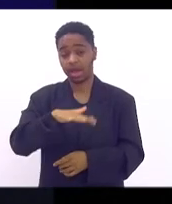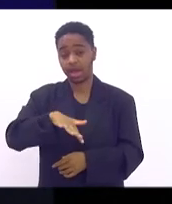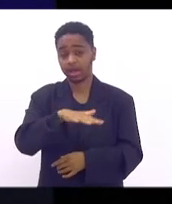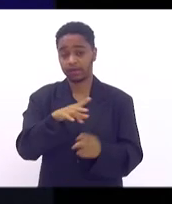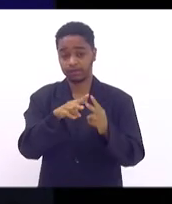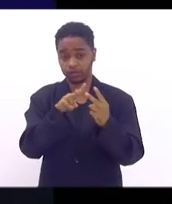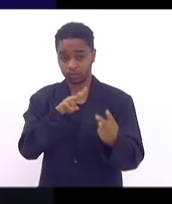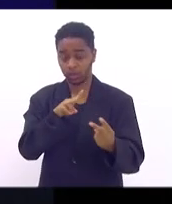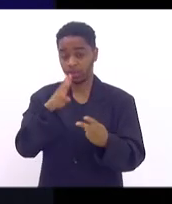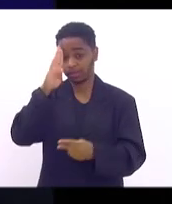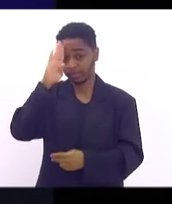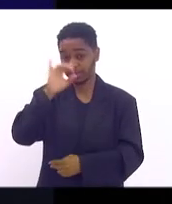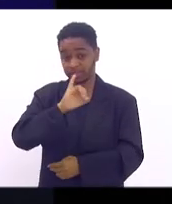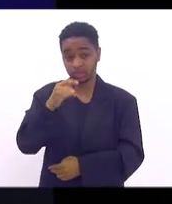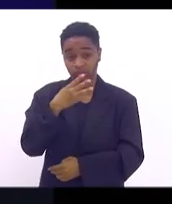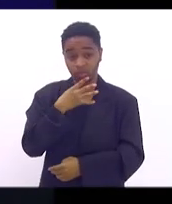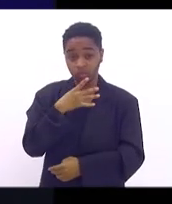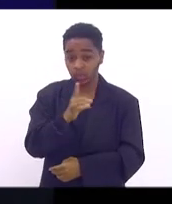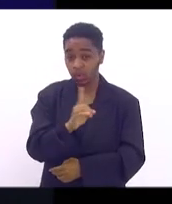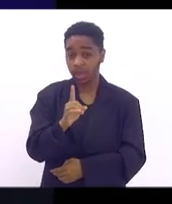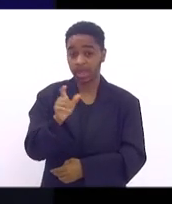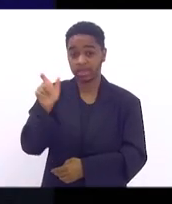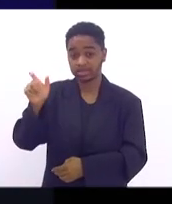desconhece o agressor,